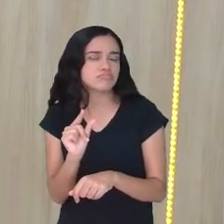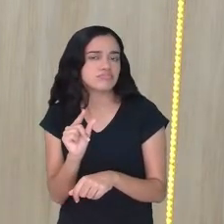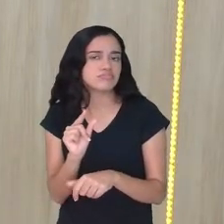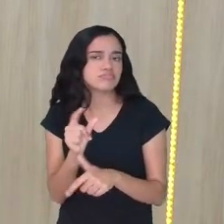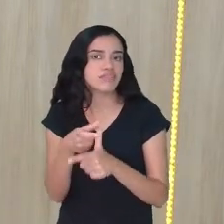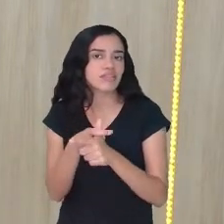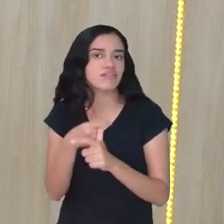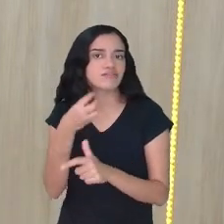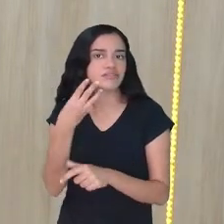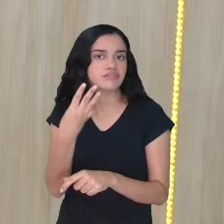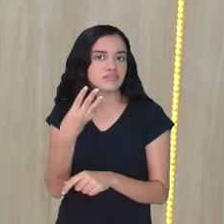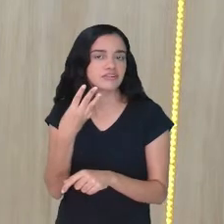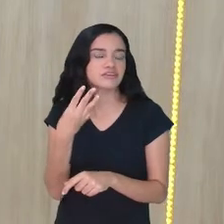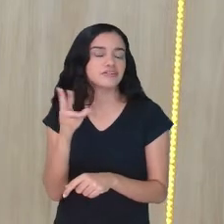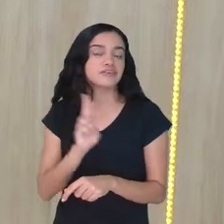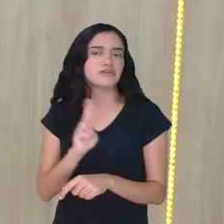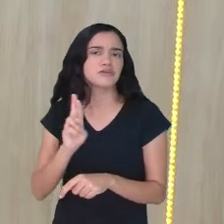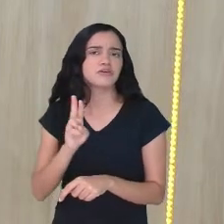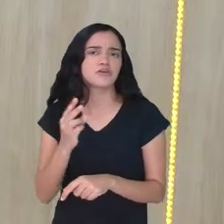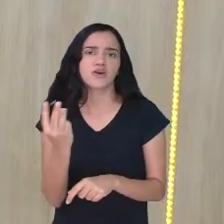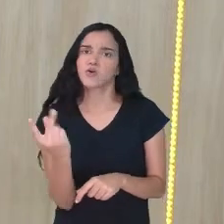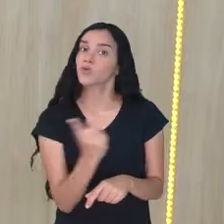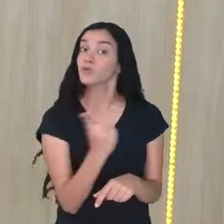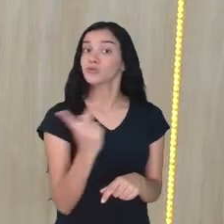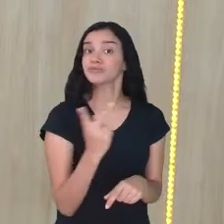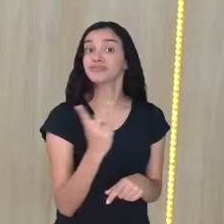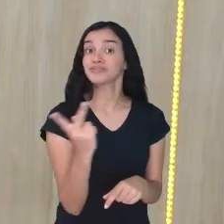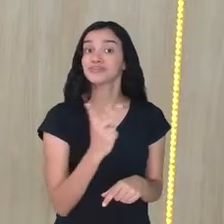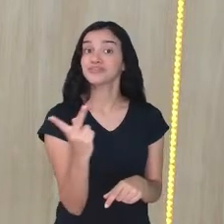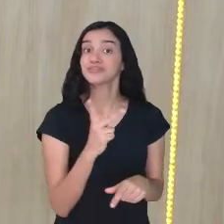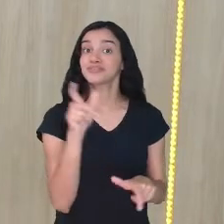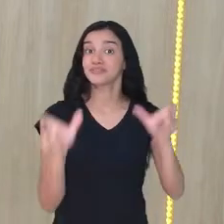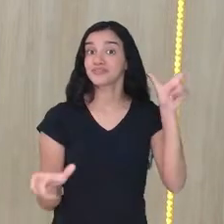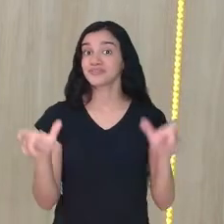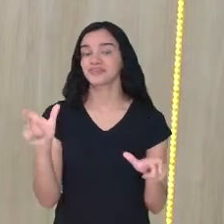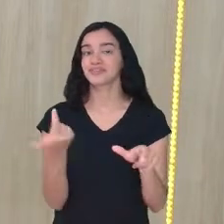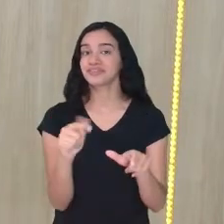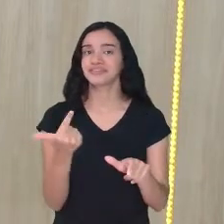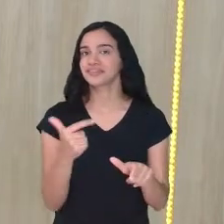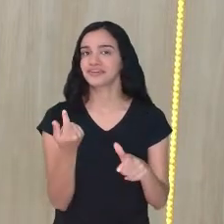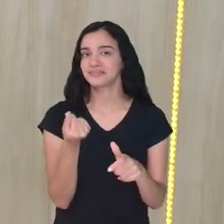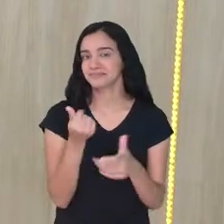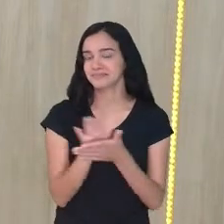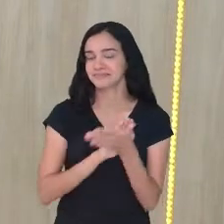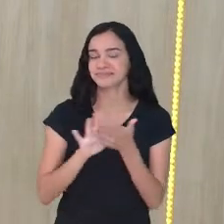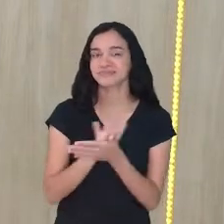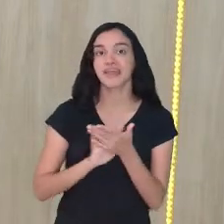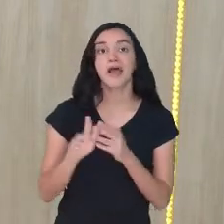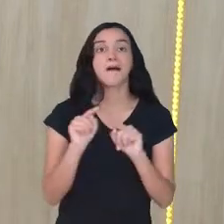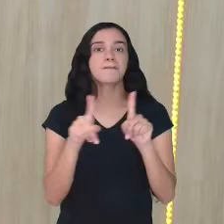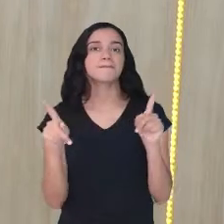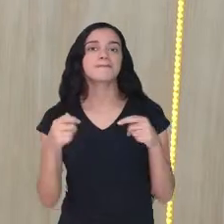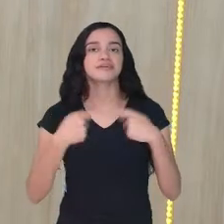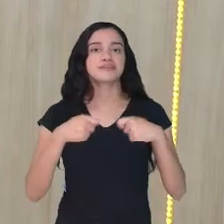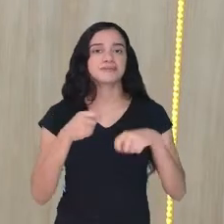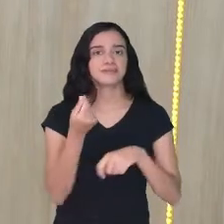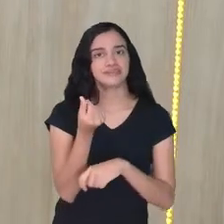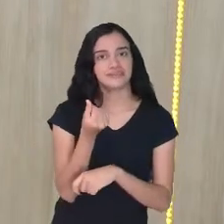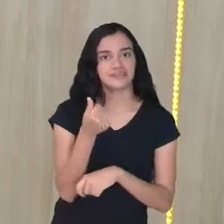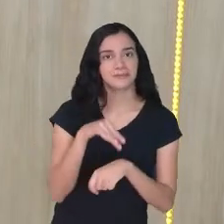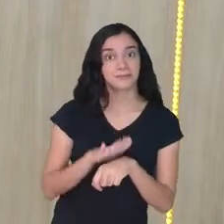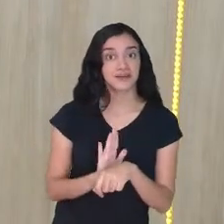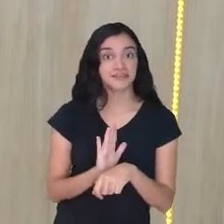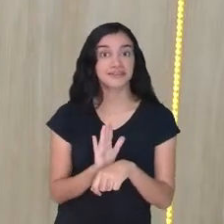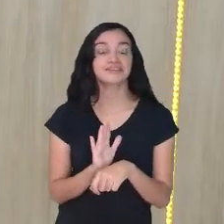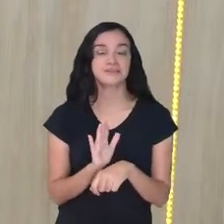3? Os dois não têm dinheiro nenhum, está todo mundo devendo. Mas eu preciso de mais dinheiro, certo?